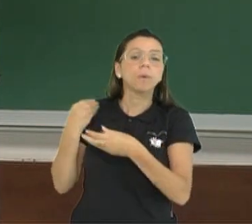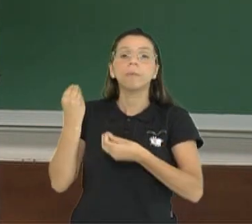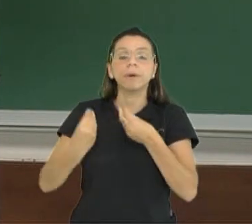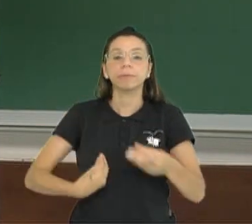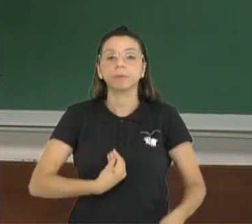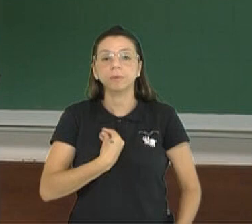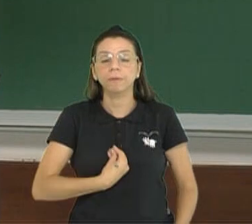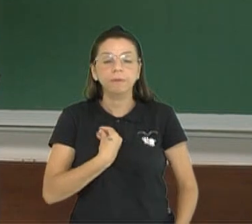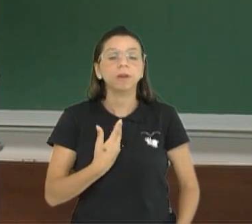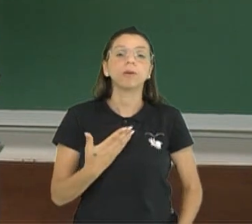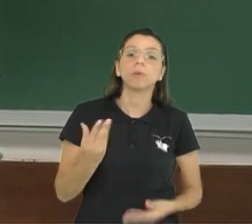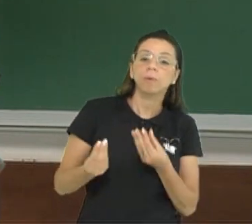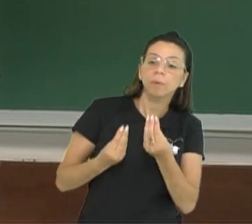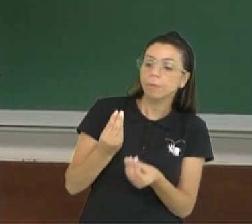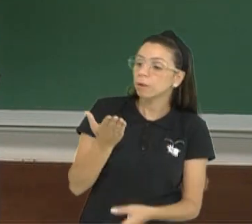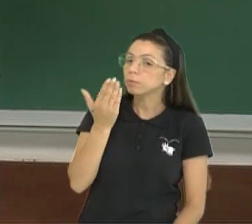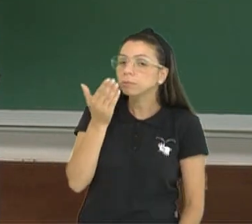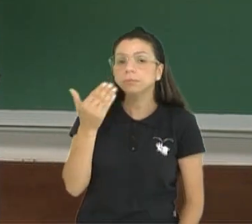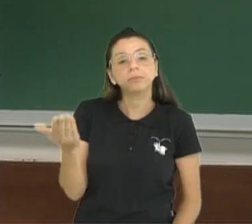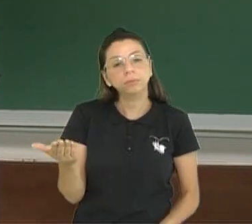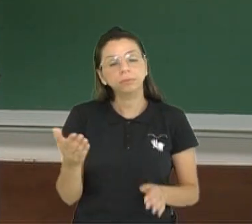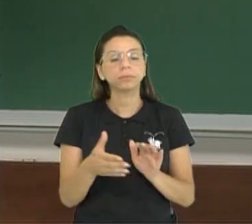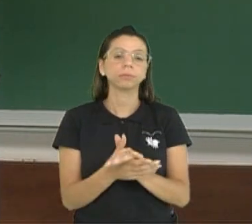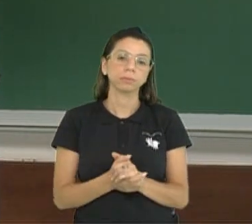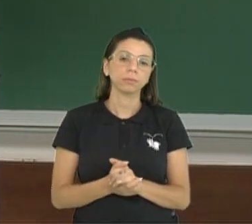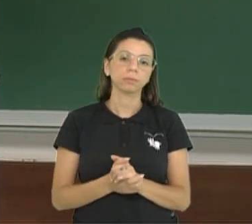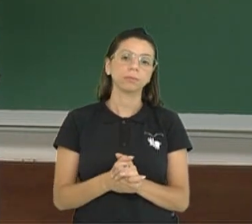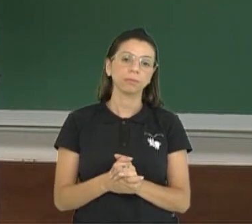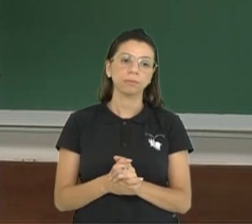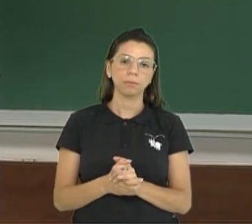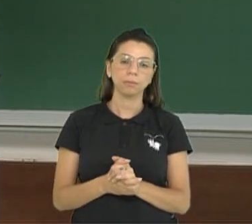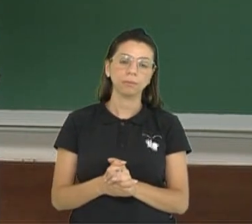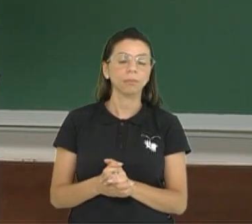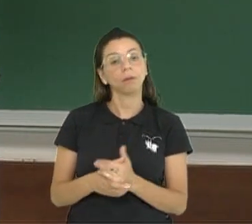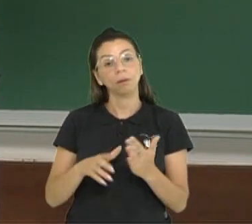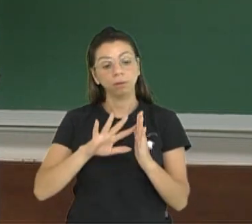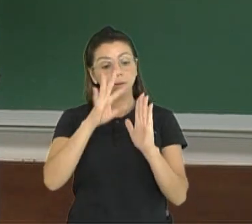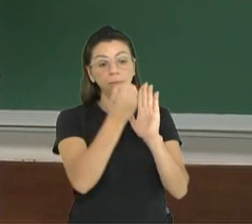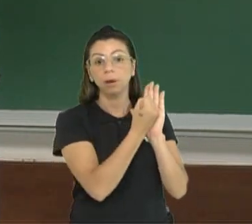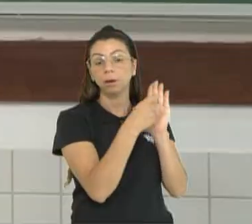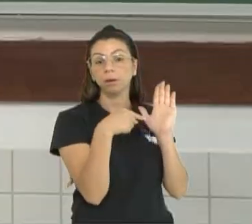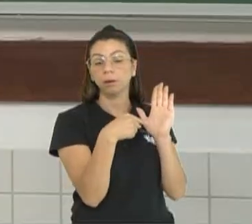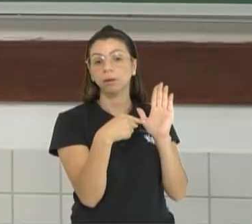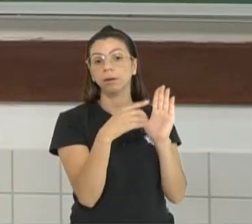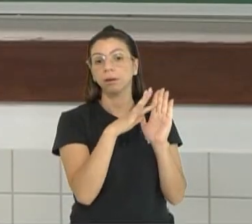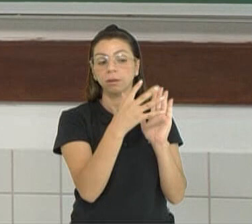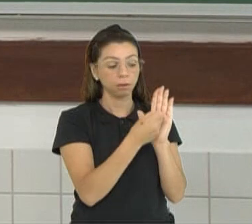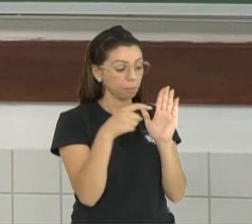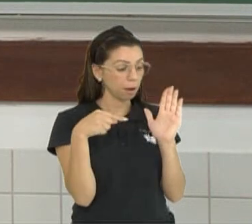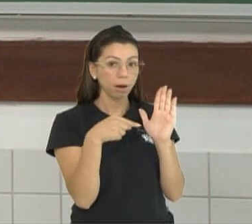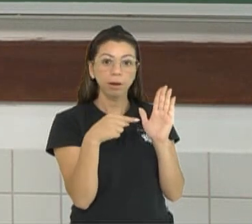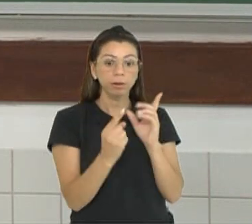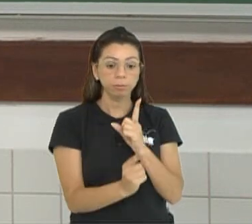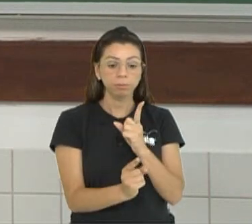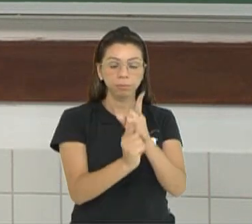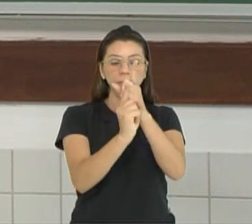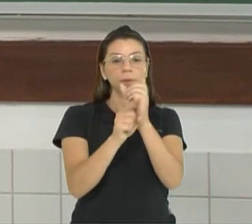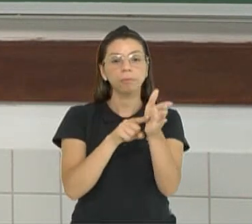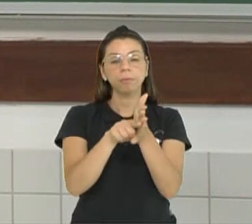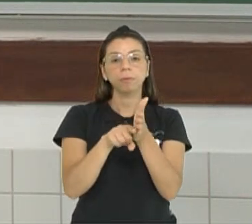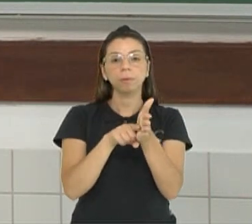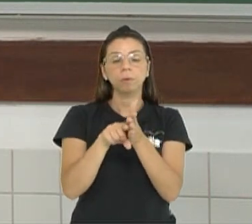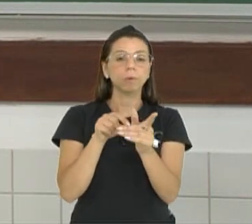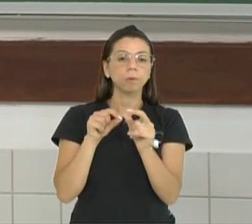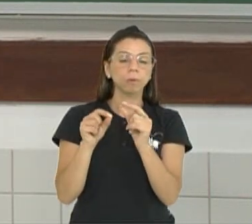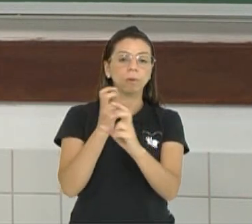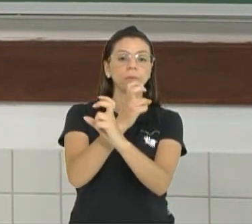viviam, como elas se alimentavam? Através de vestígios. Um dos vestígios que eles mais pesquisam são